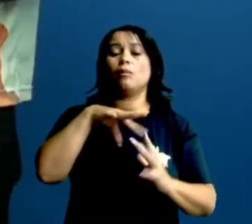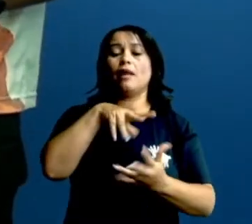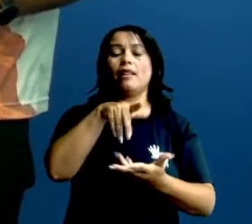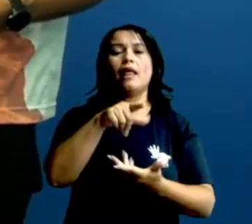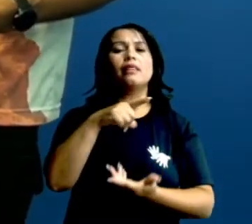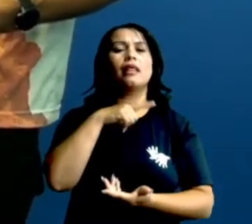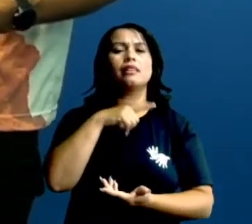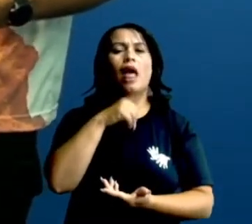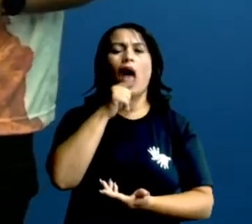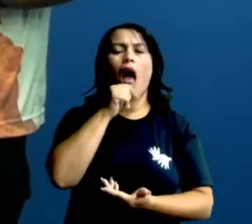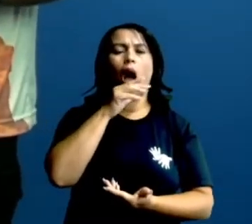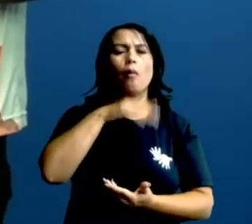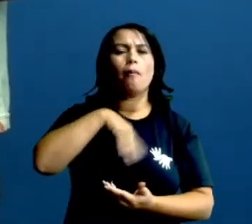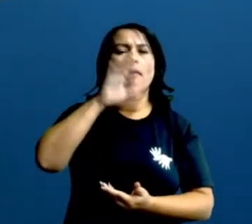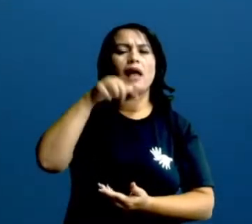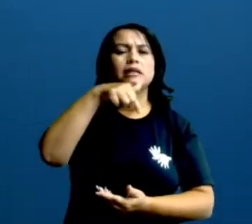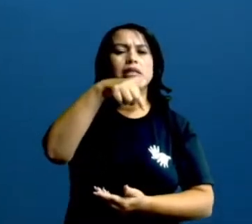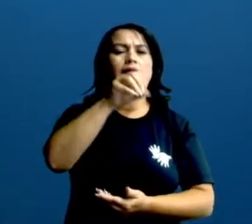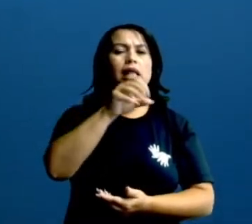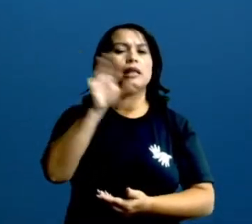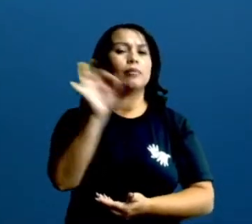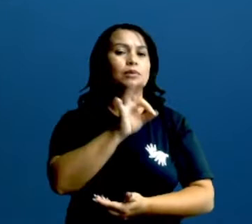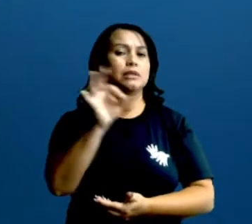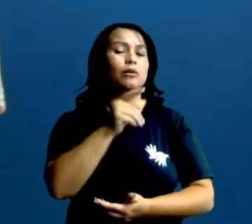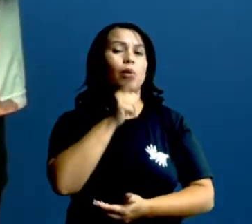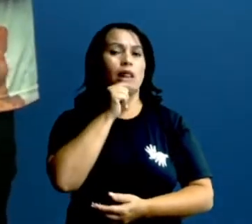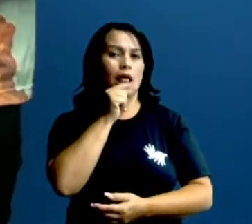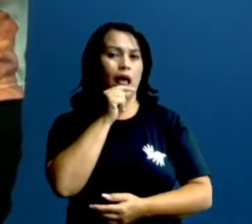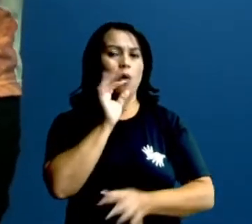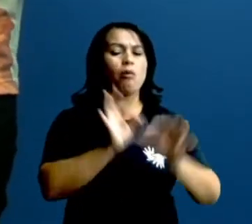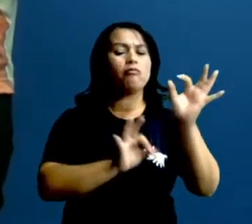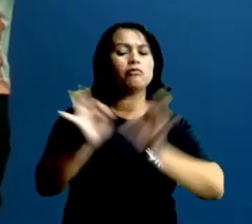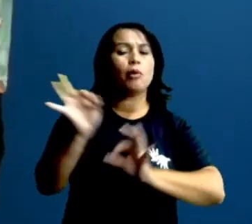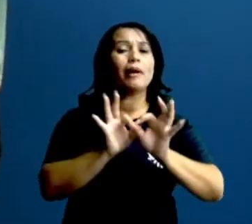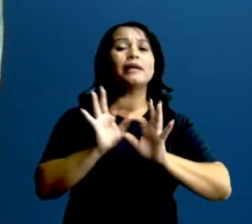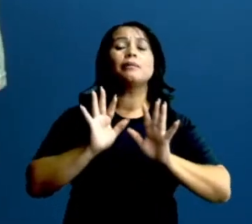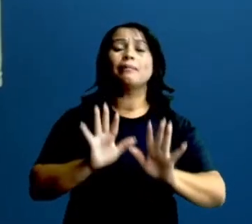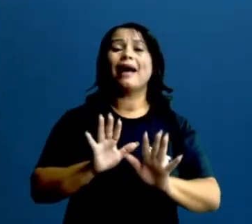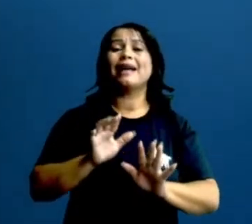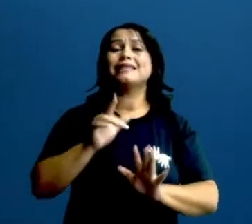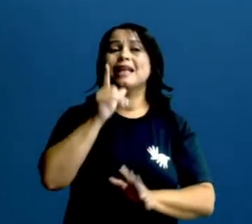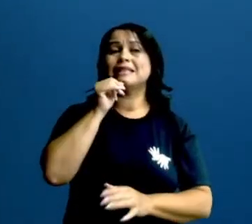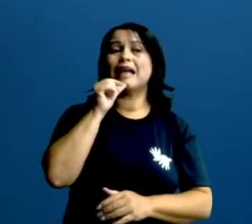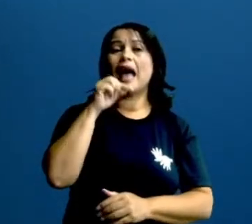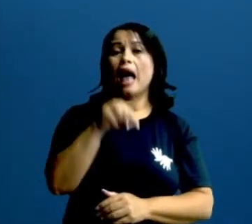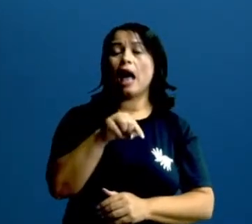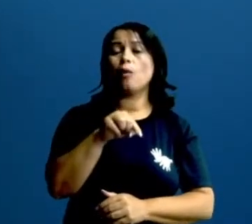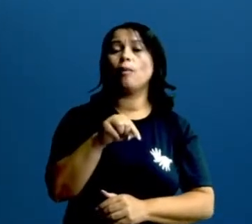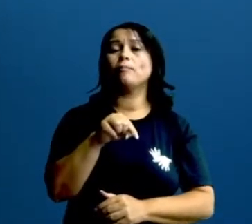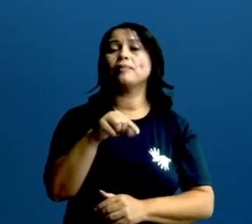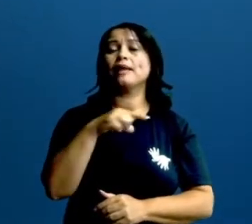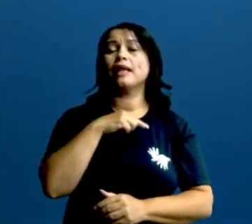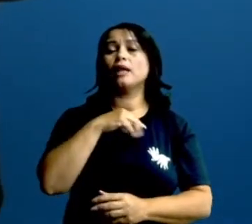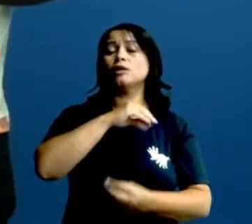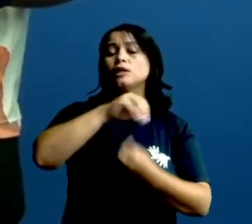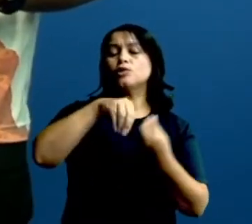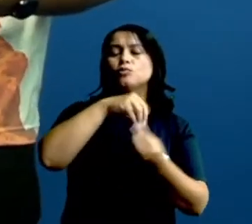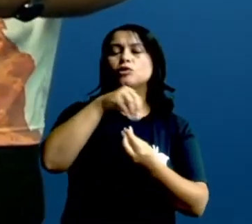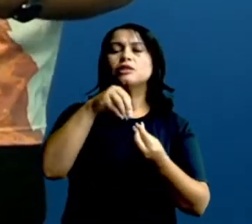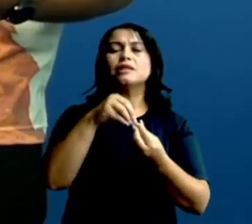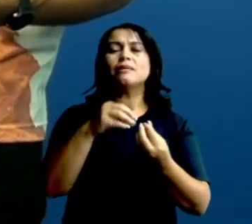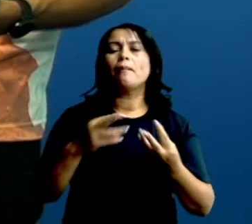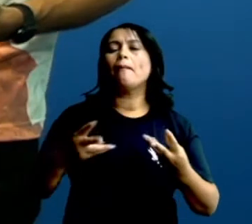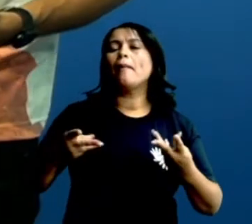em água, ter mais de 70% da sua constituição formada por água, esse líquido, né, essa substância